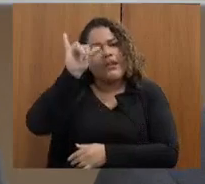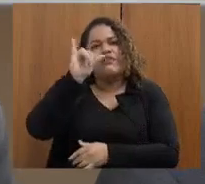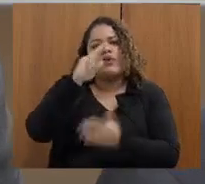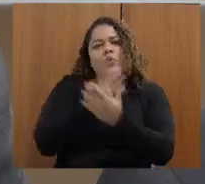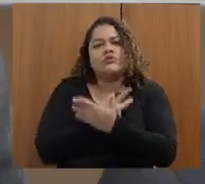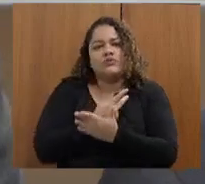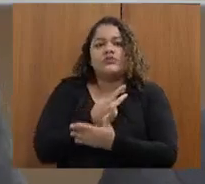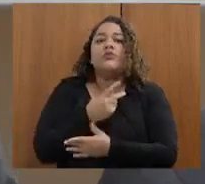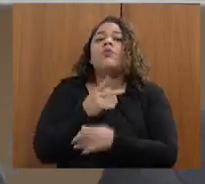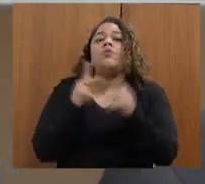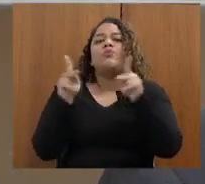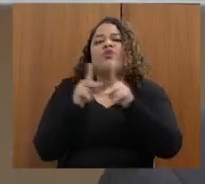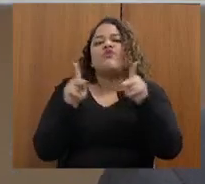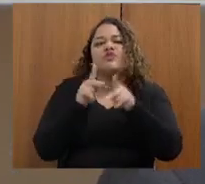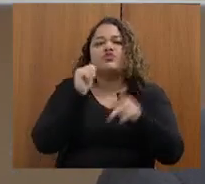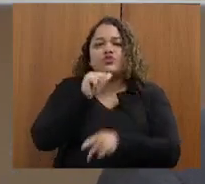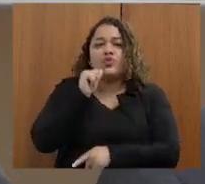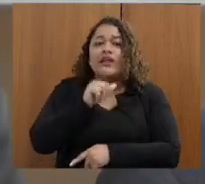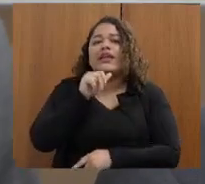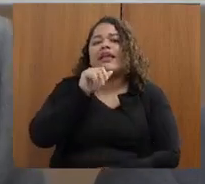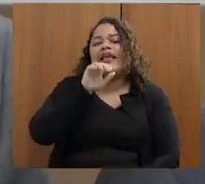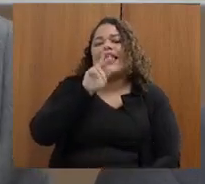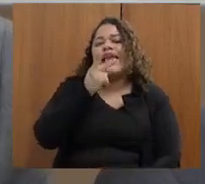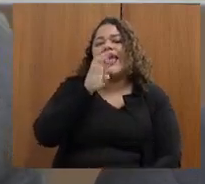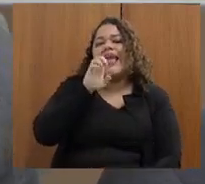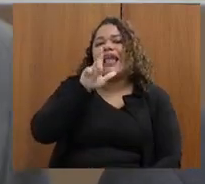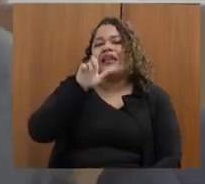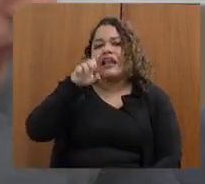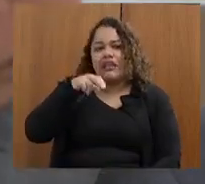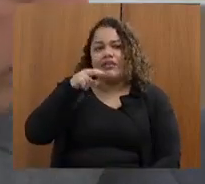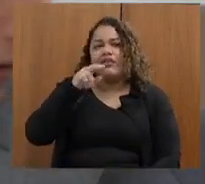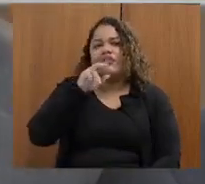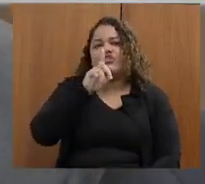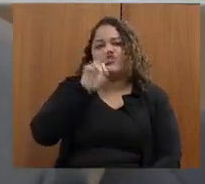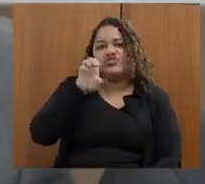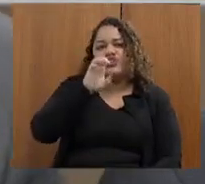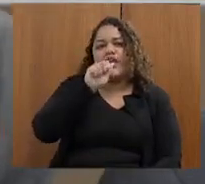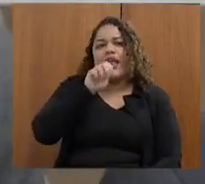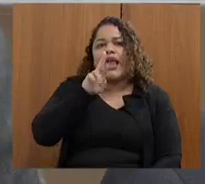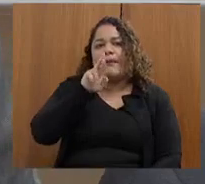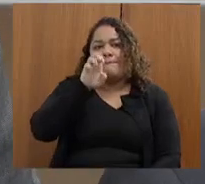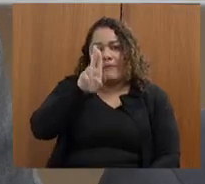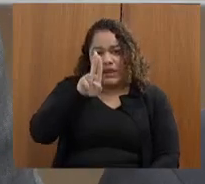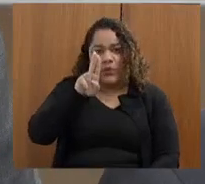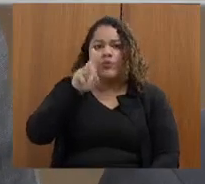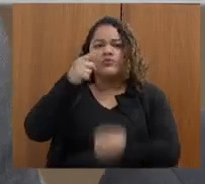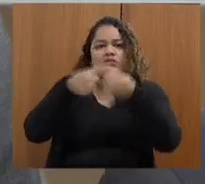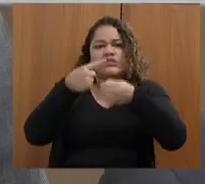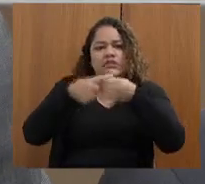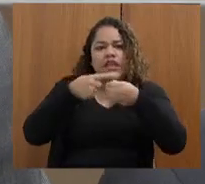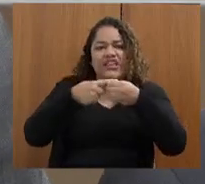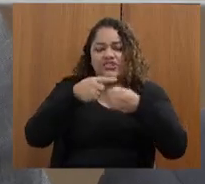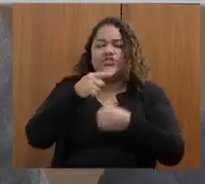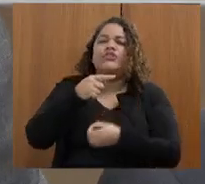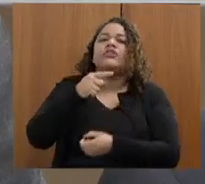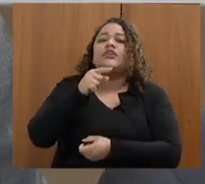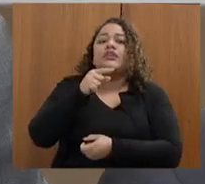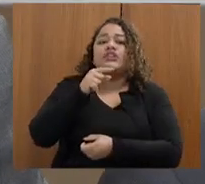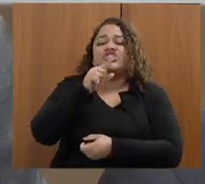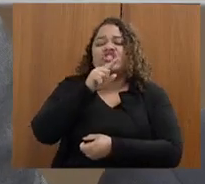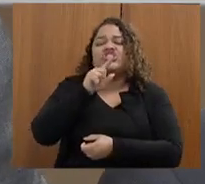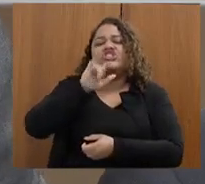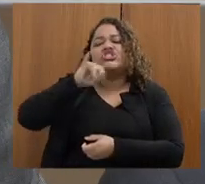a professora Helen de Abreu que foi uma heroína mineira em Janaúba em Janaúba e também